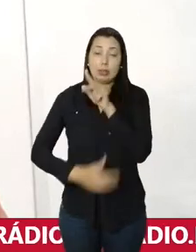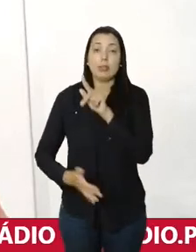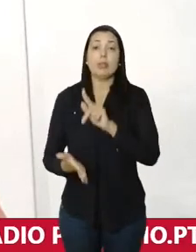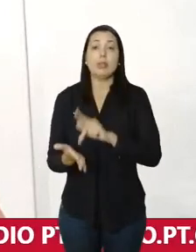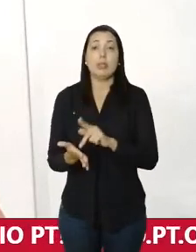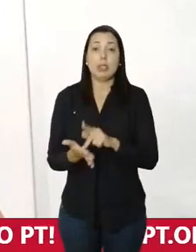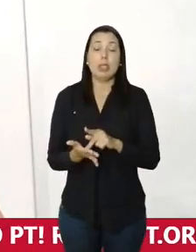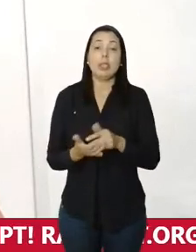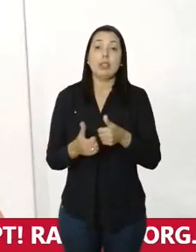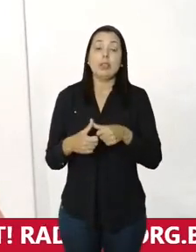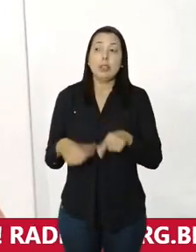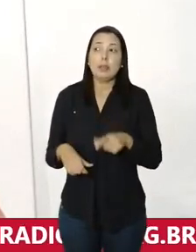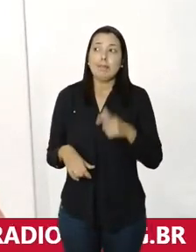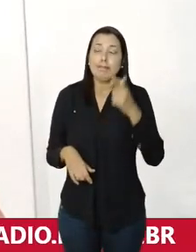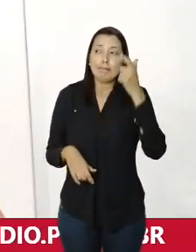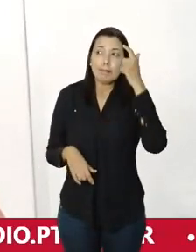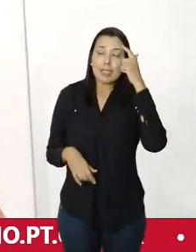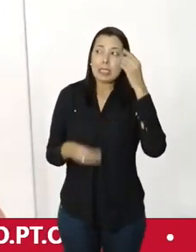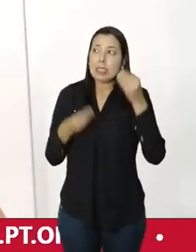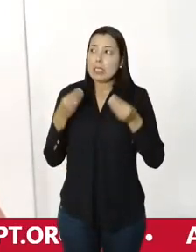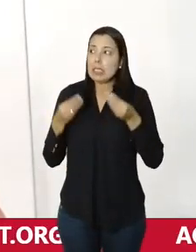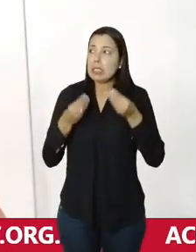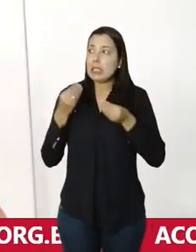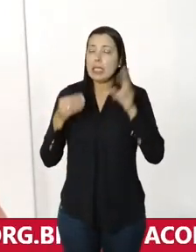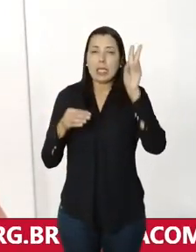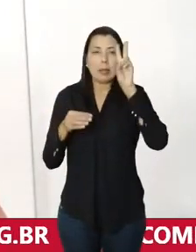difíceis. Eu fico aqui cá comigo, né,